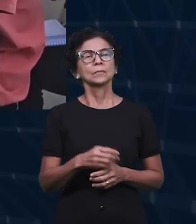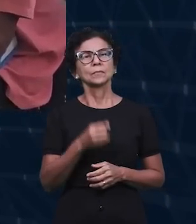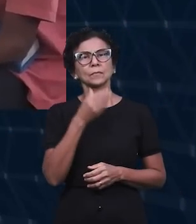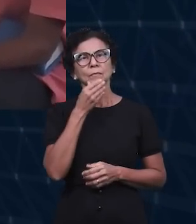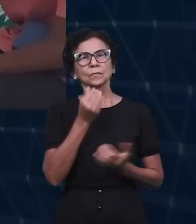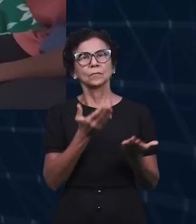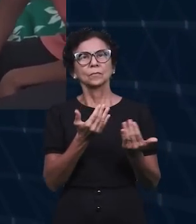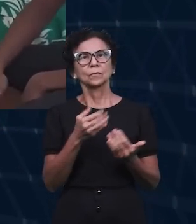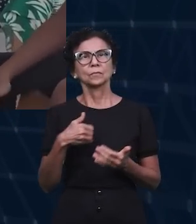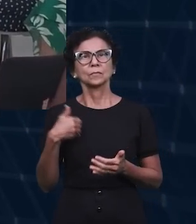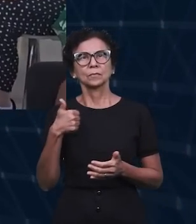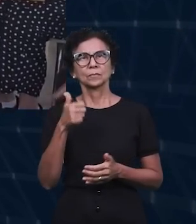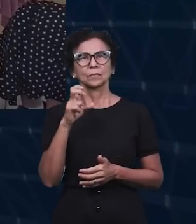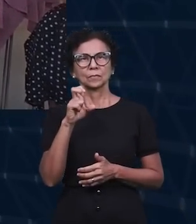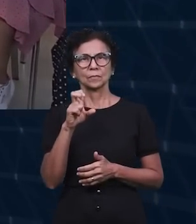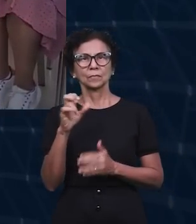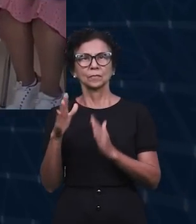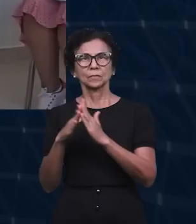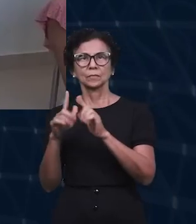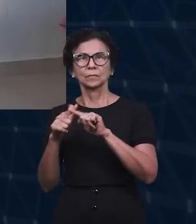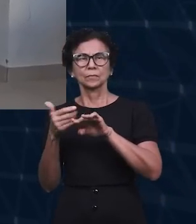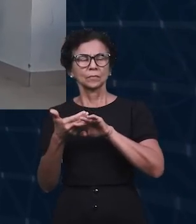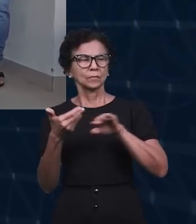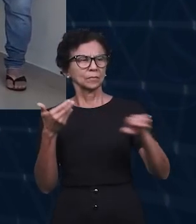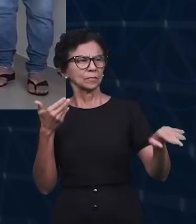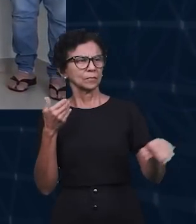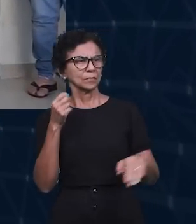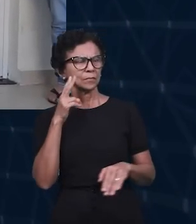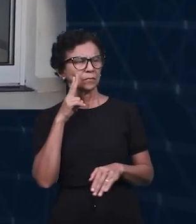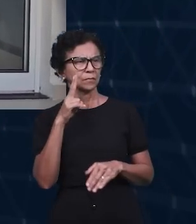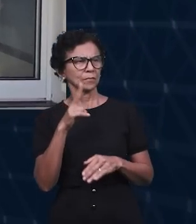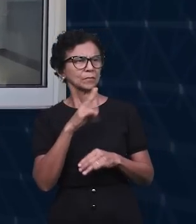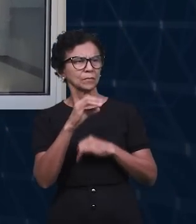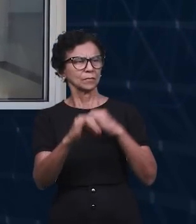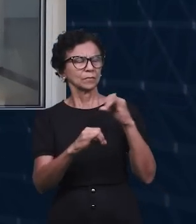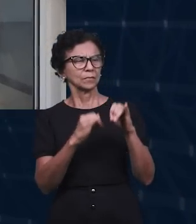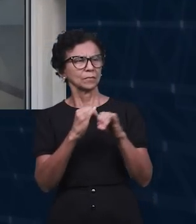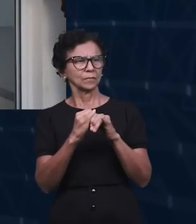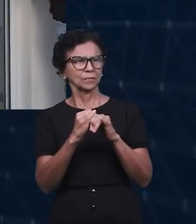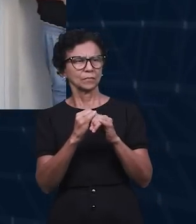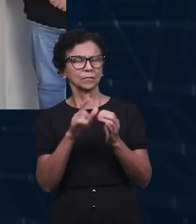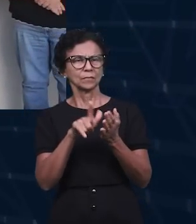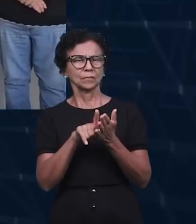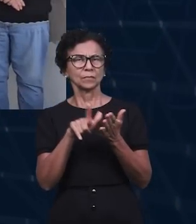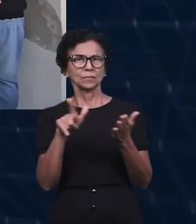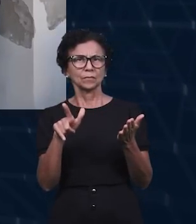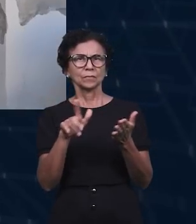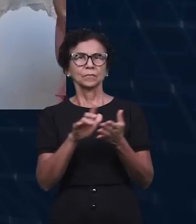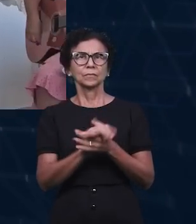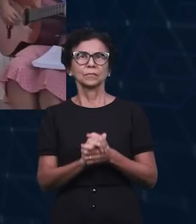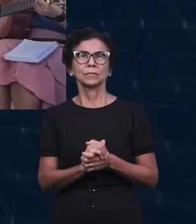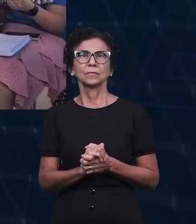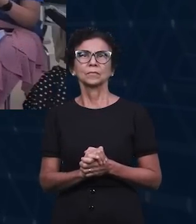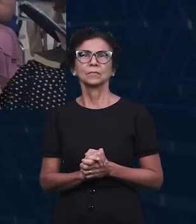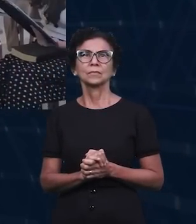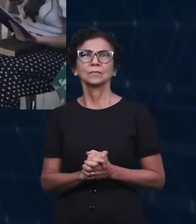15 anos estava afastado da igreja e viu o convite virtual e também participou deste culto para a honra e glória do